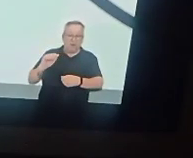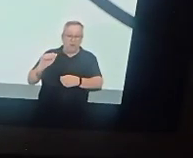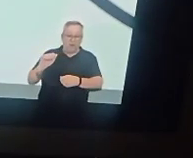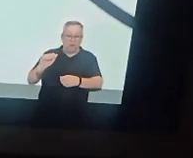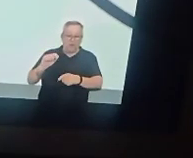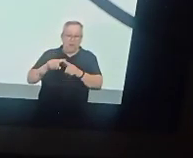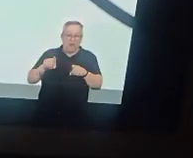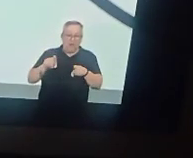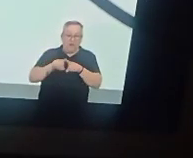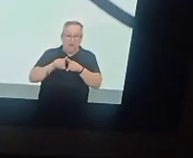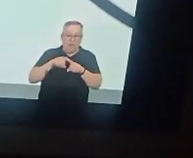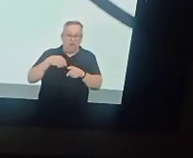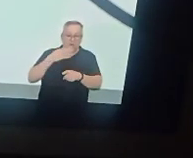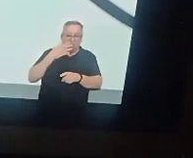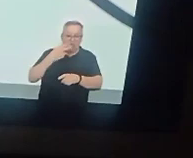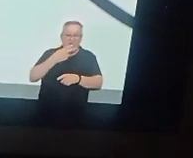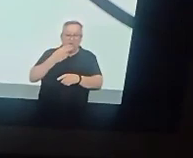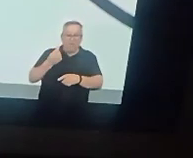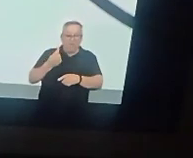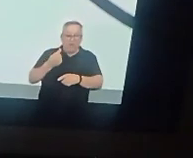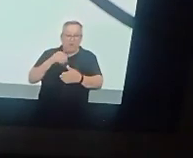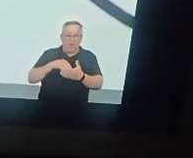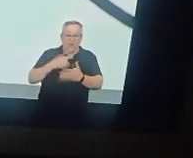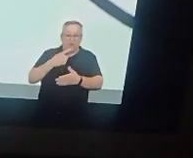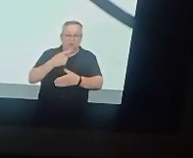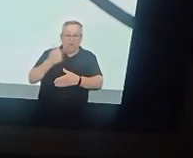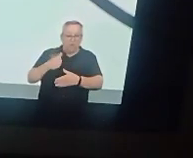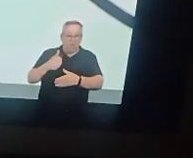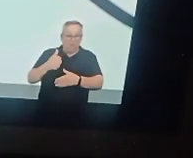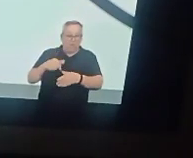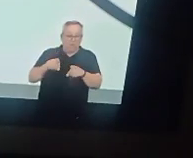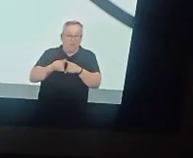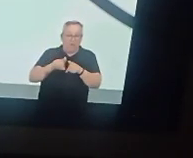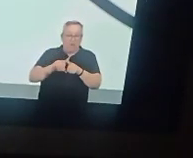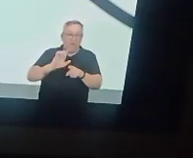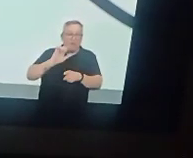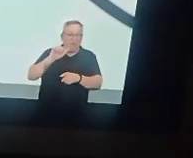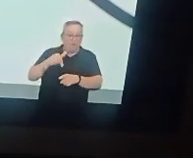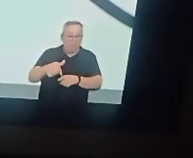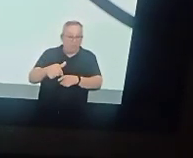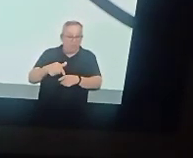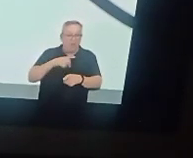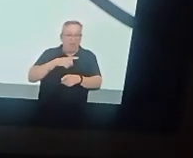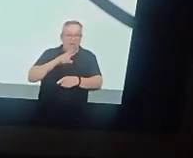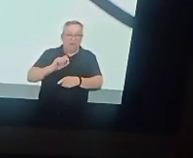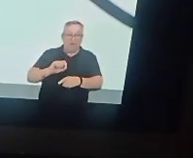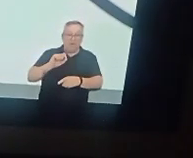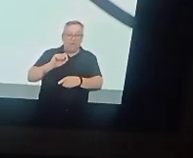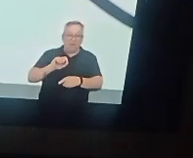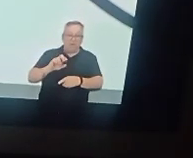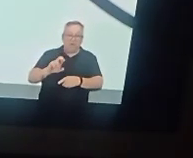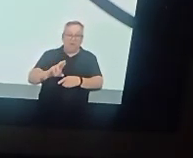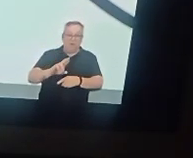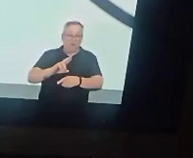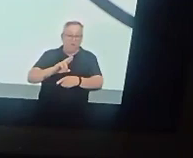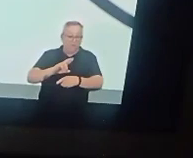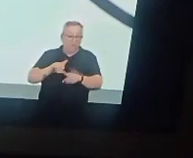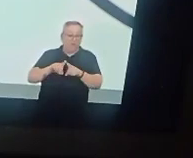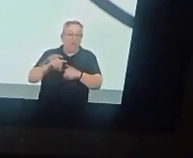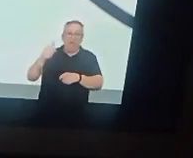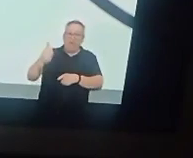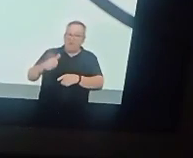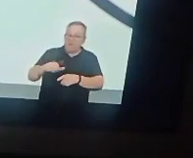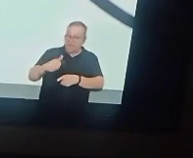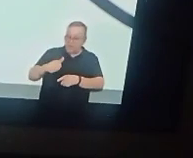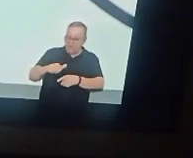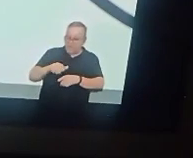sua reconsideração de 26 a 1º/11. Em seguida, temos o resultado da